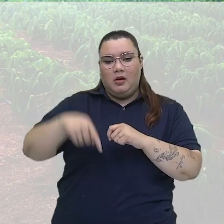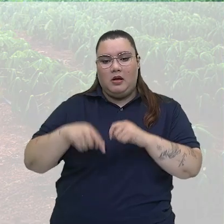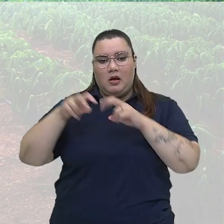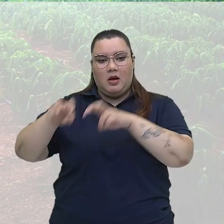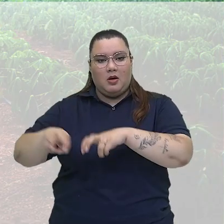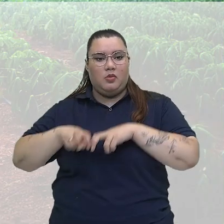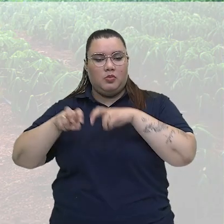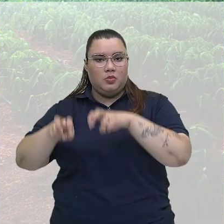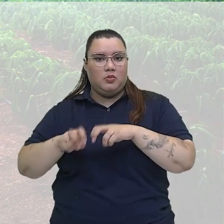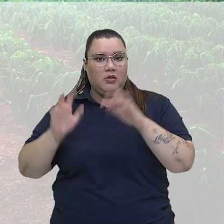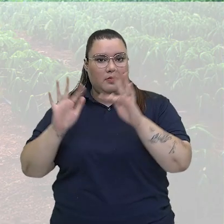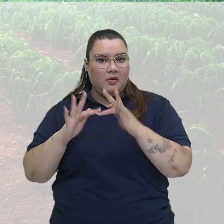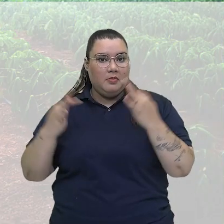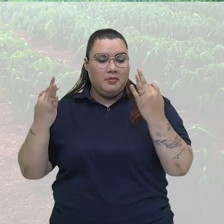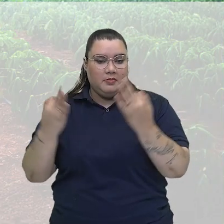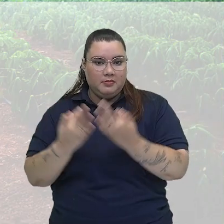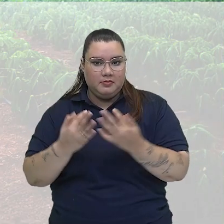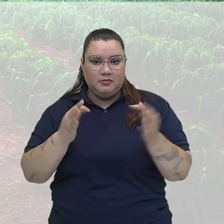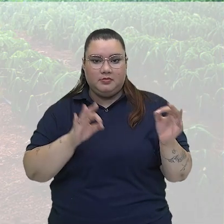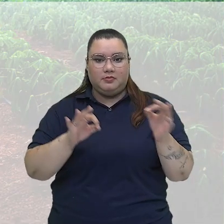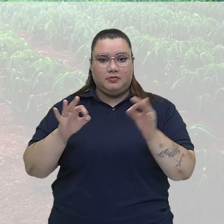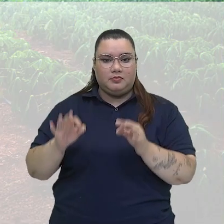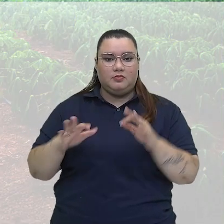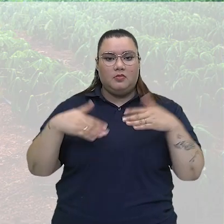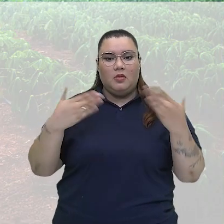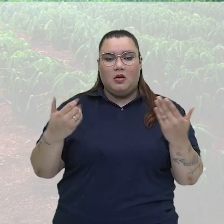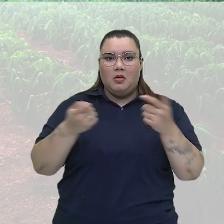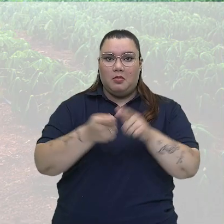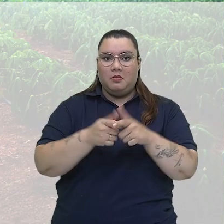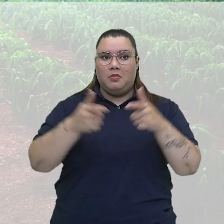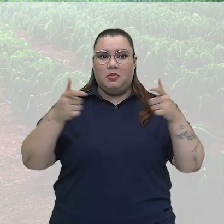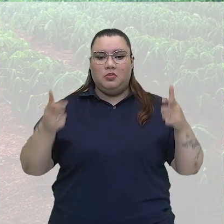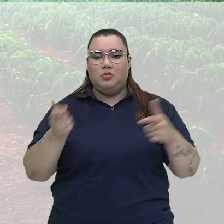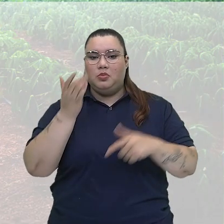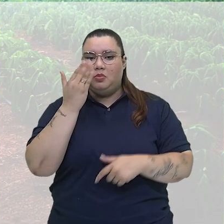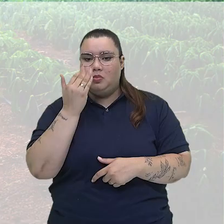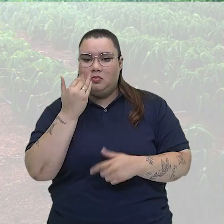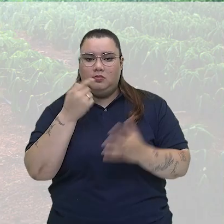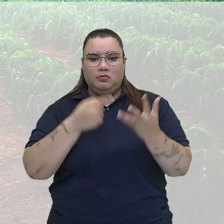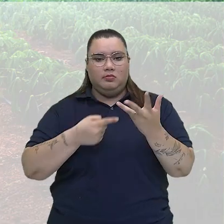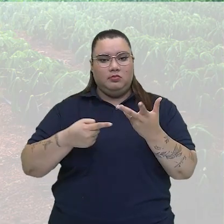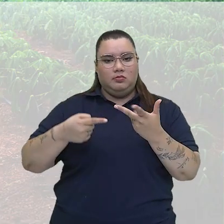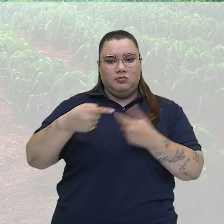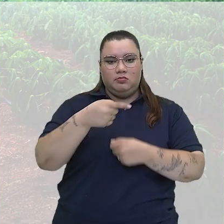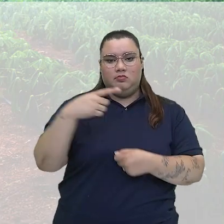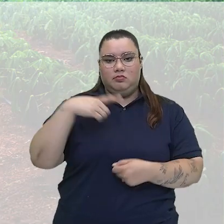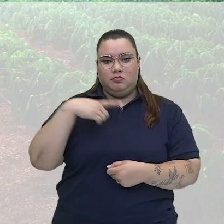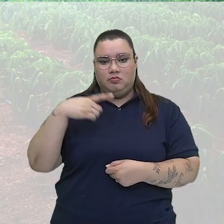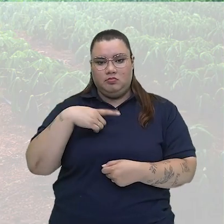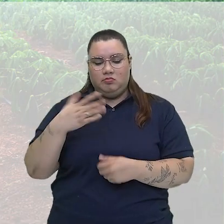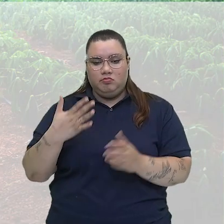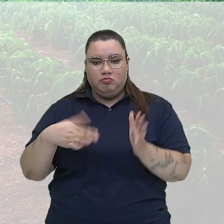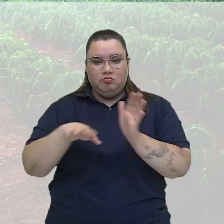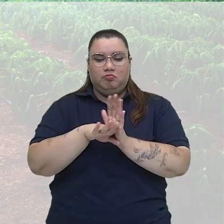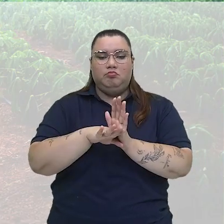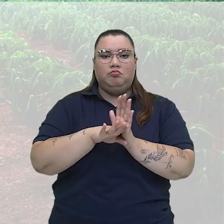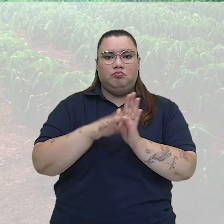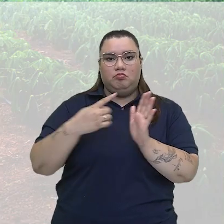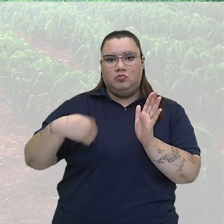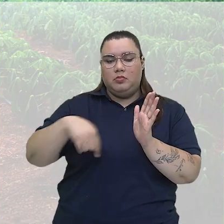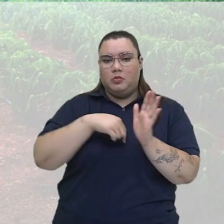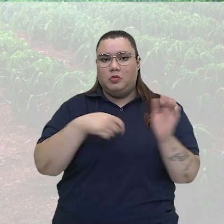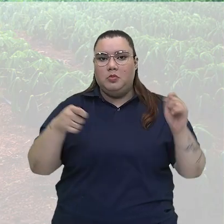agricultura familiar. Então, gente, boa parte dos alimentos que chegam até a nossa